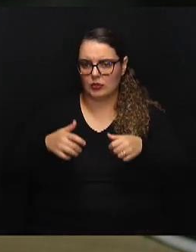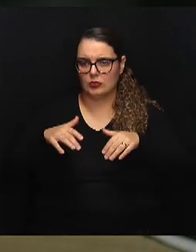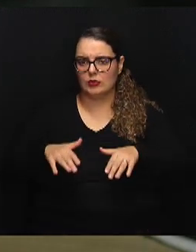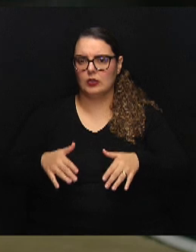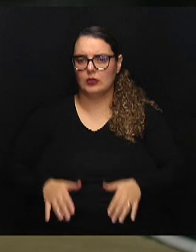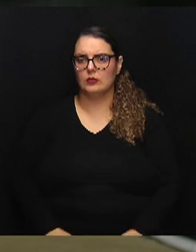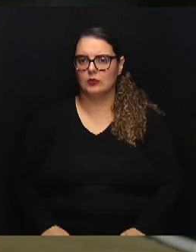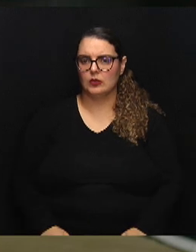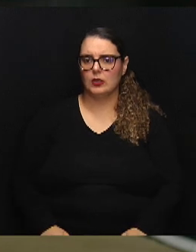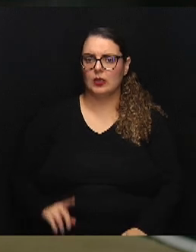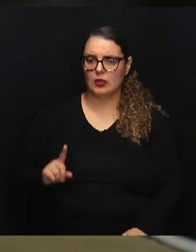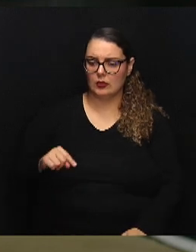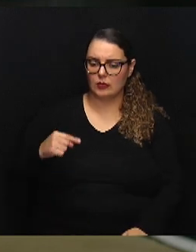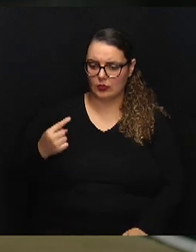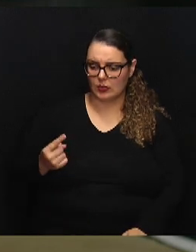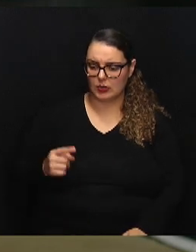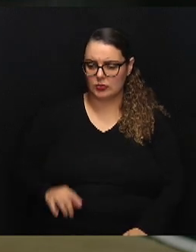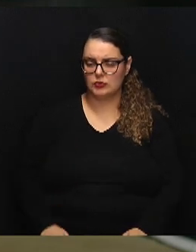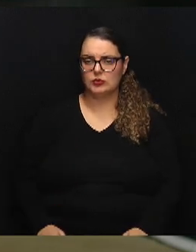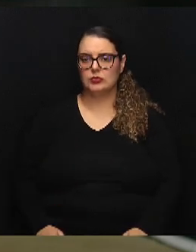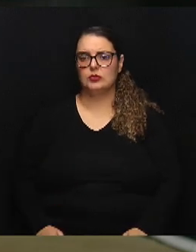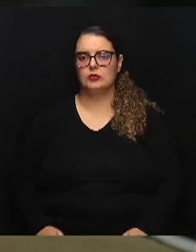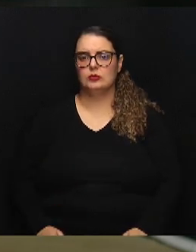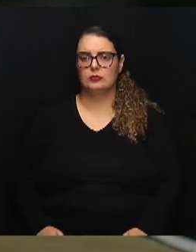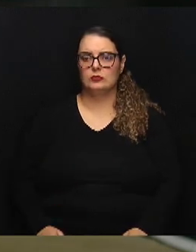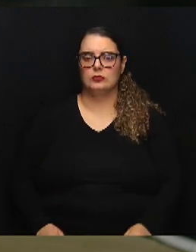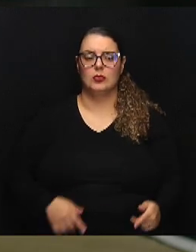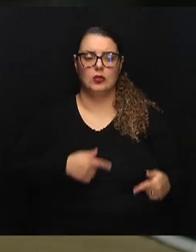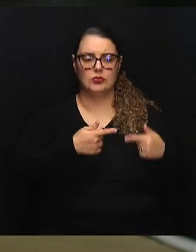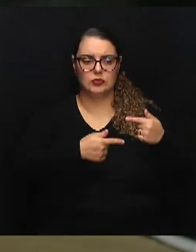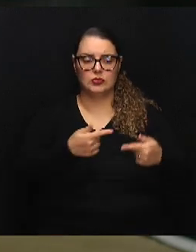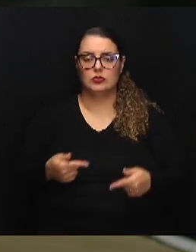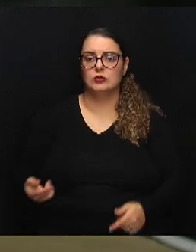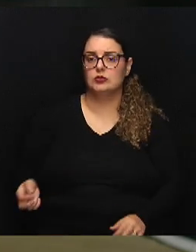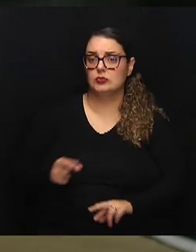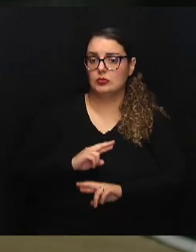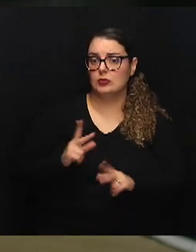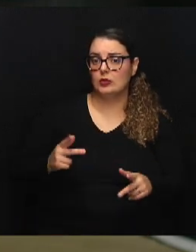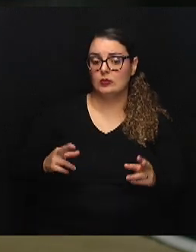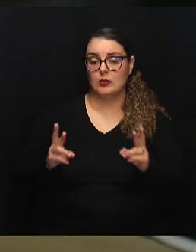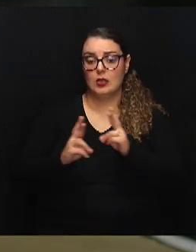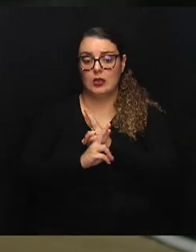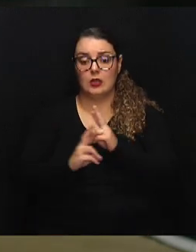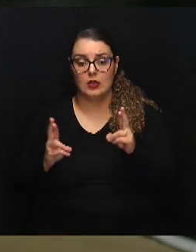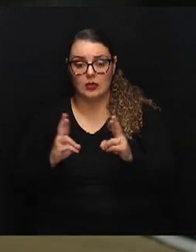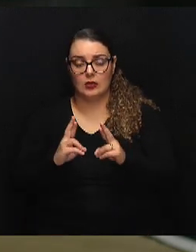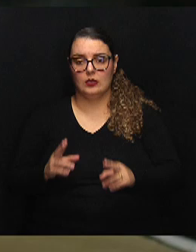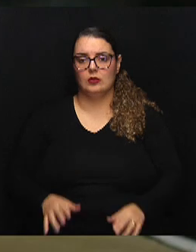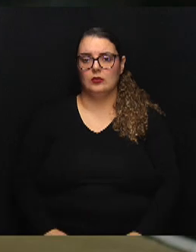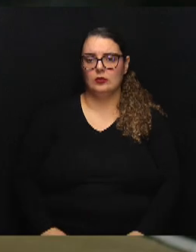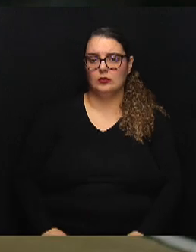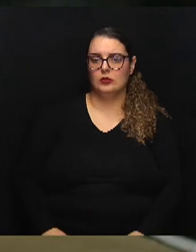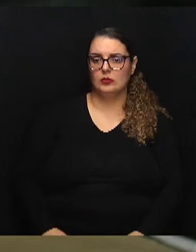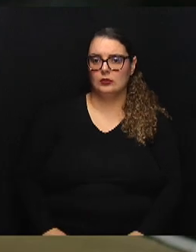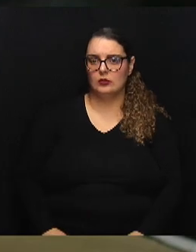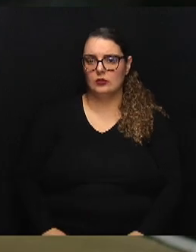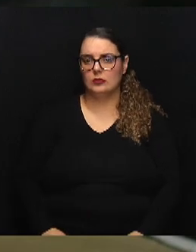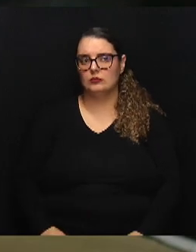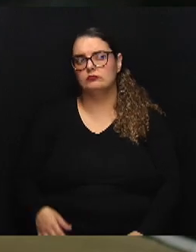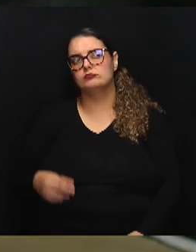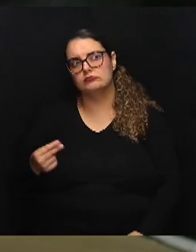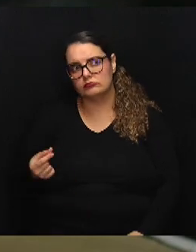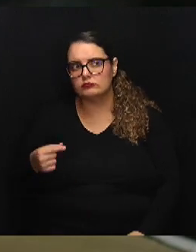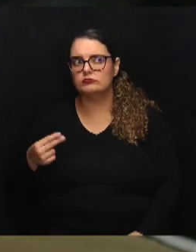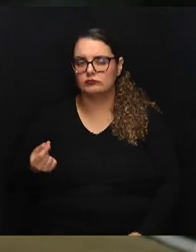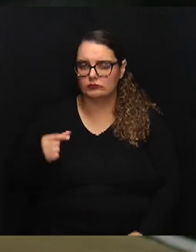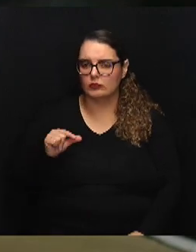Aí depois disso vem uma outra geração com uma relação já um pouco mais duradoura ainda,